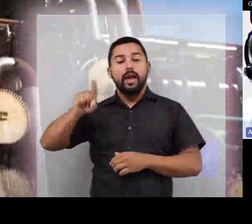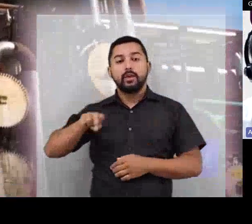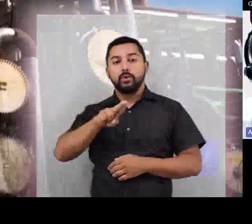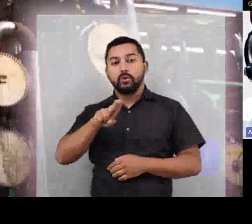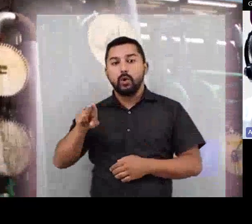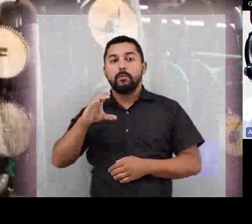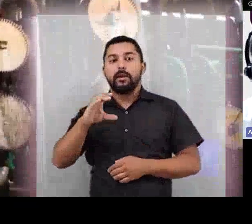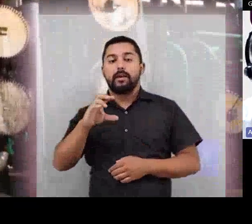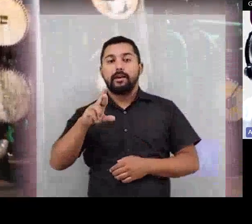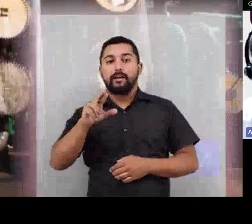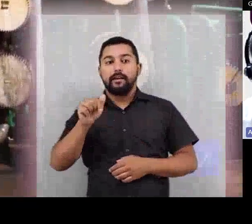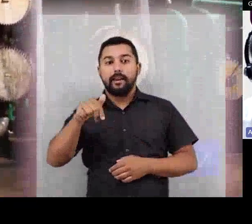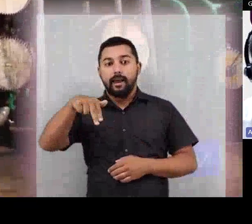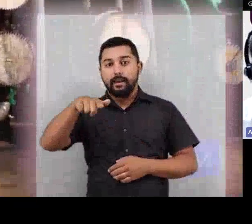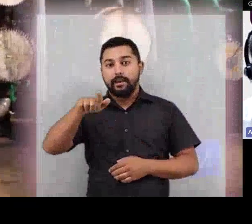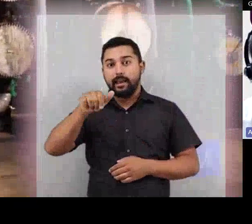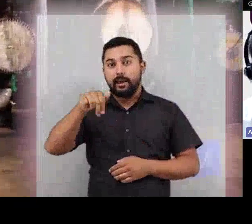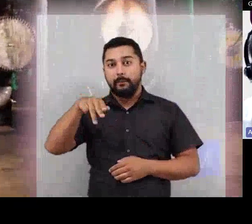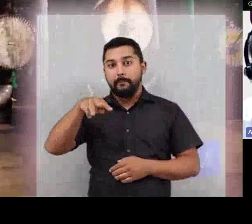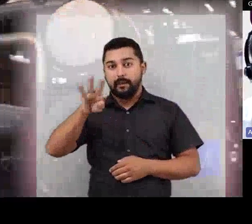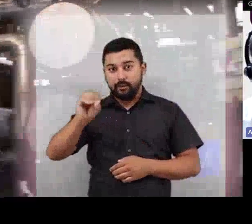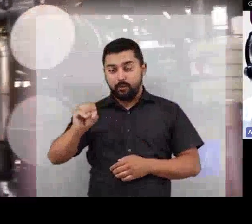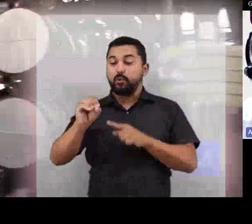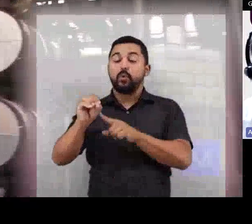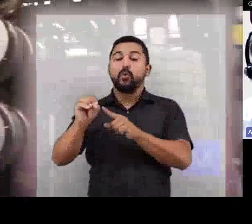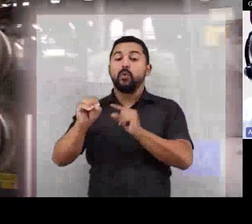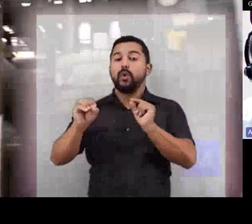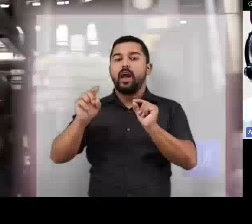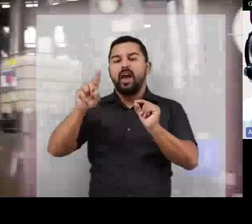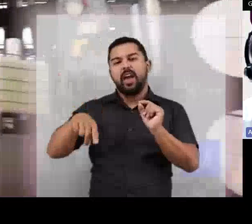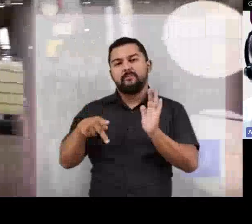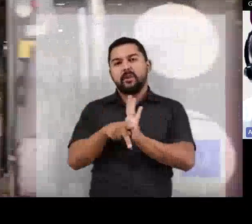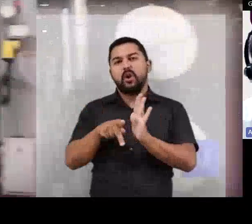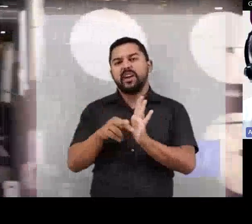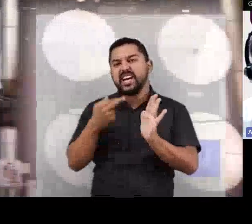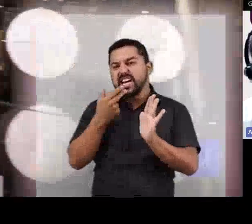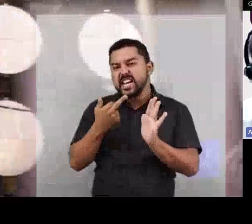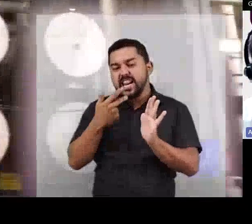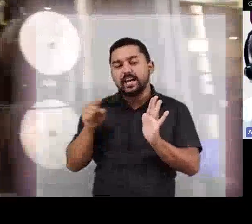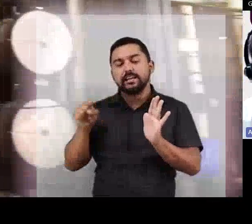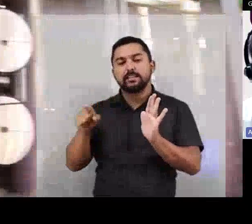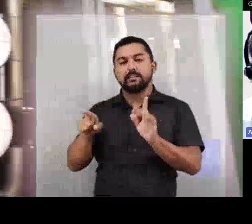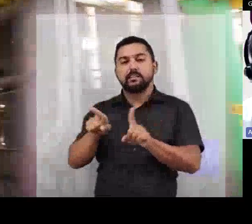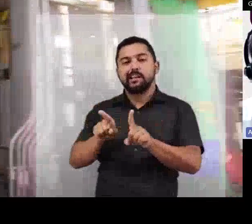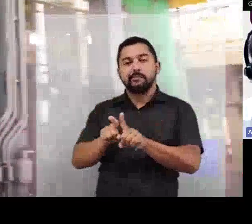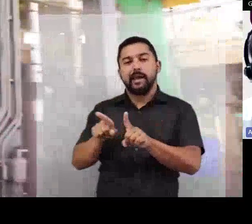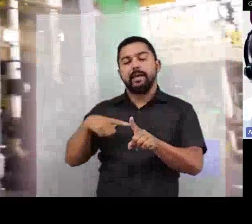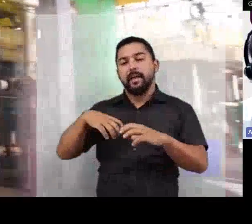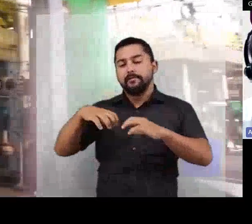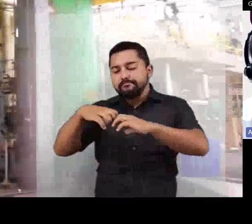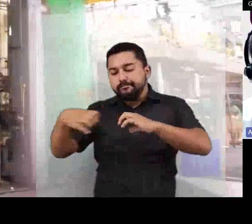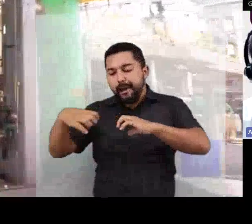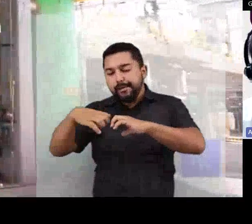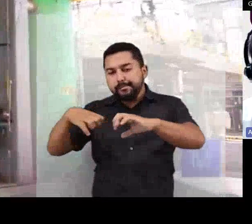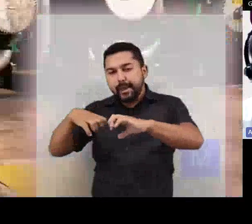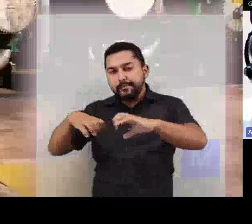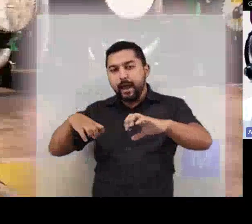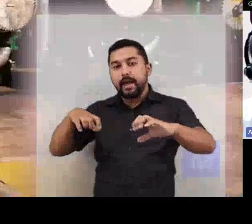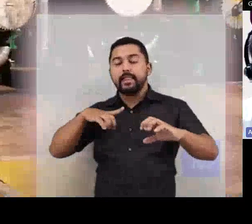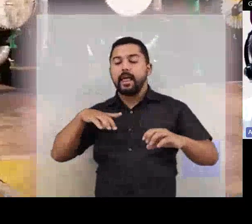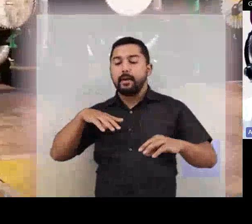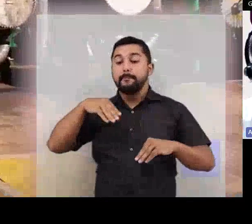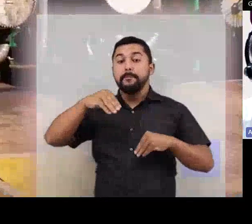o craqueamento catalítico. Craqueamento, que vem do inglês crack, significa quebrar, e catalítico, porque eles usam uma